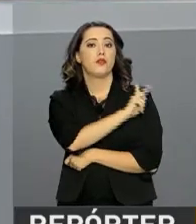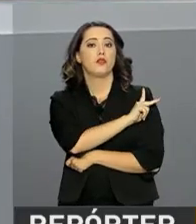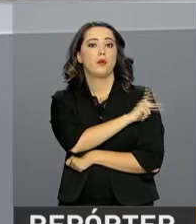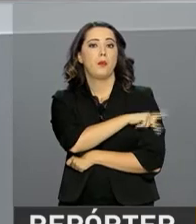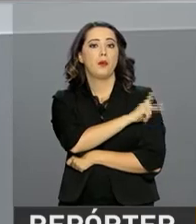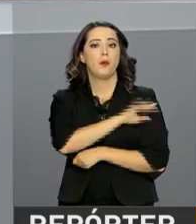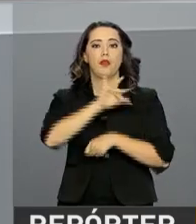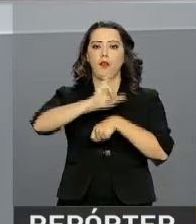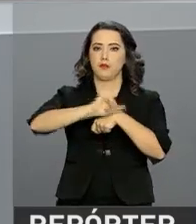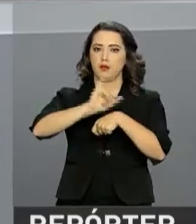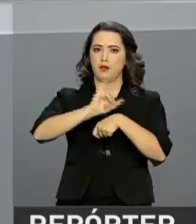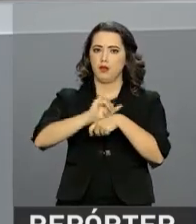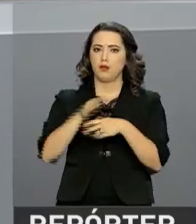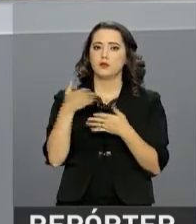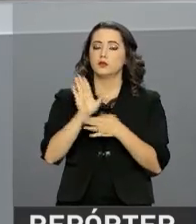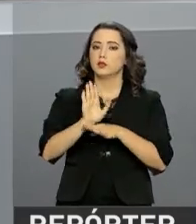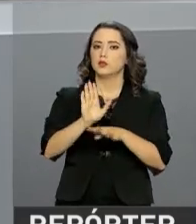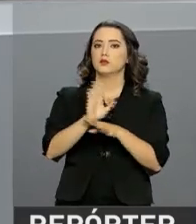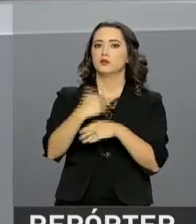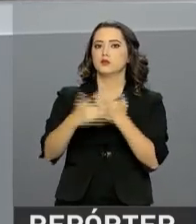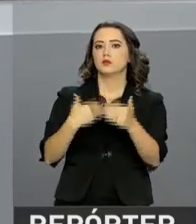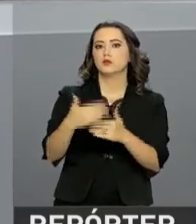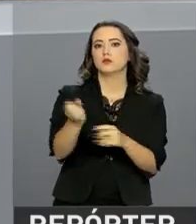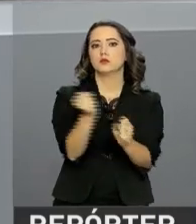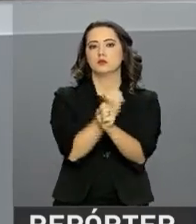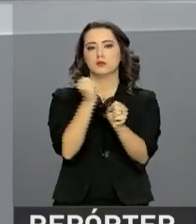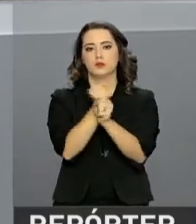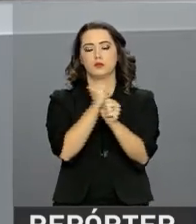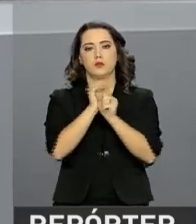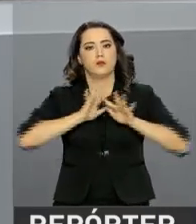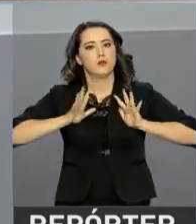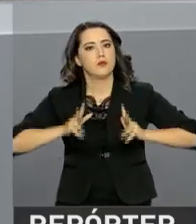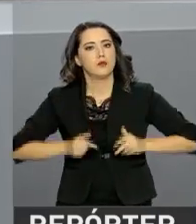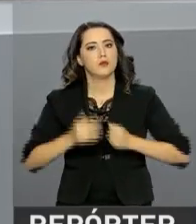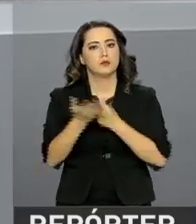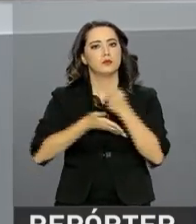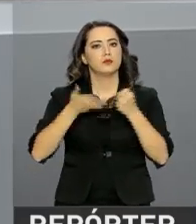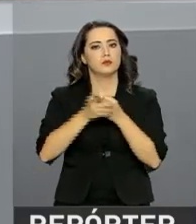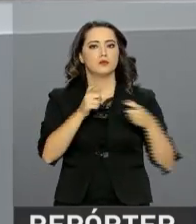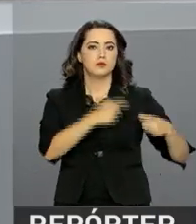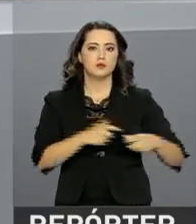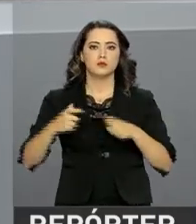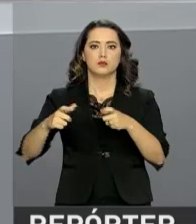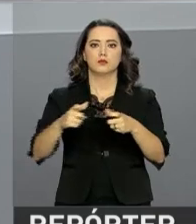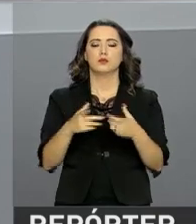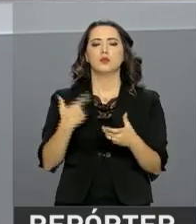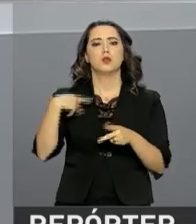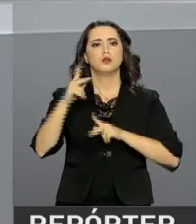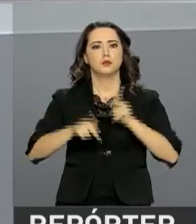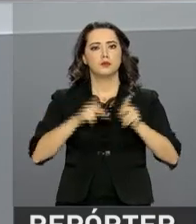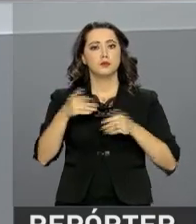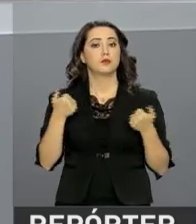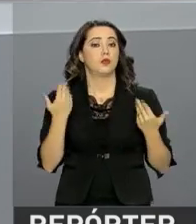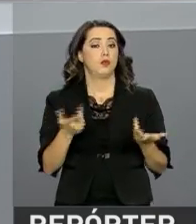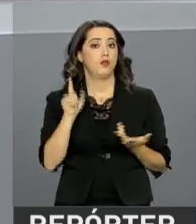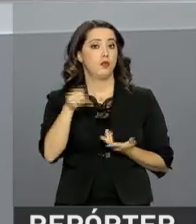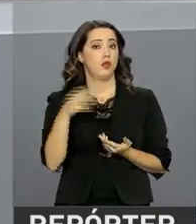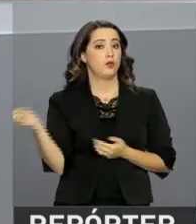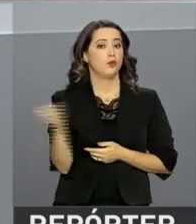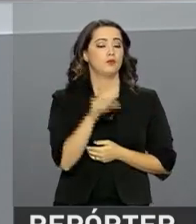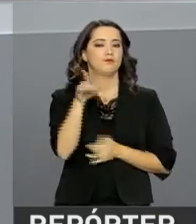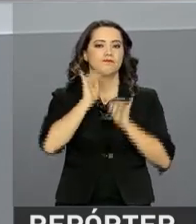capital do piauí serão beneficiados com a continuidade de obras de saneamento básico em bairros populares a